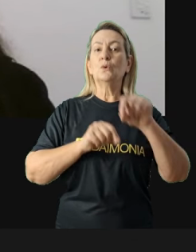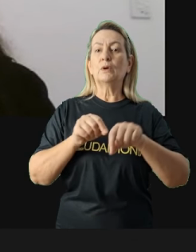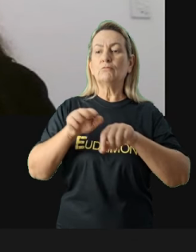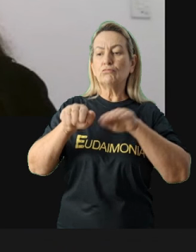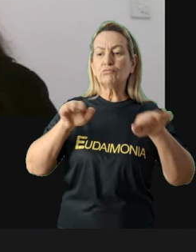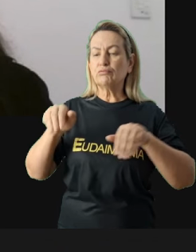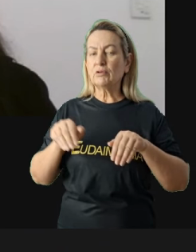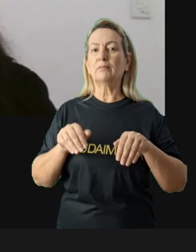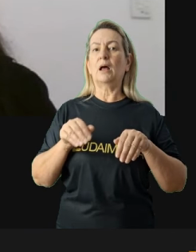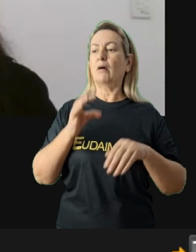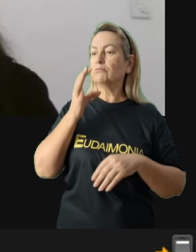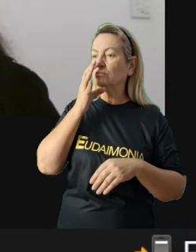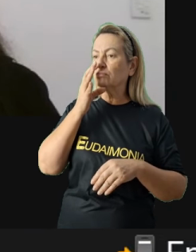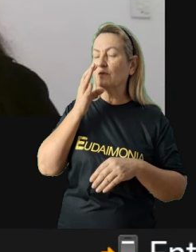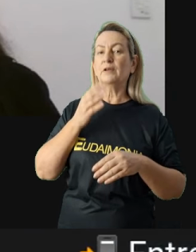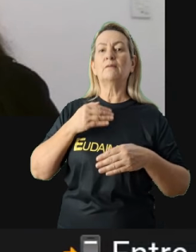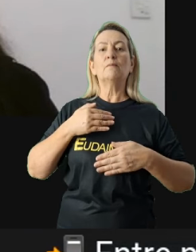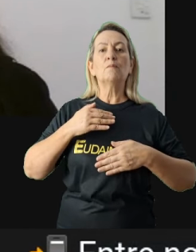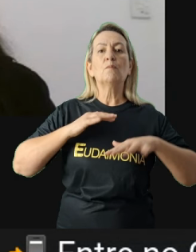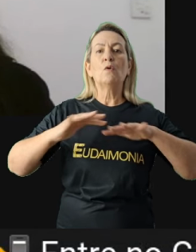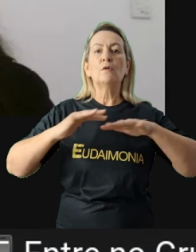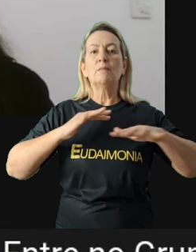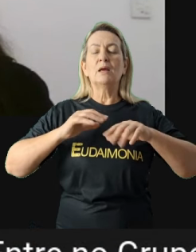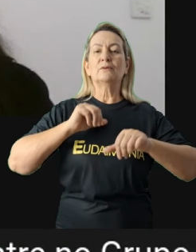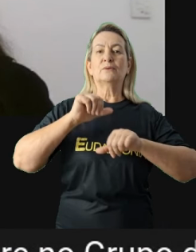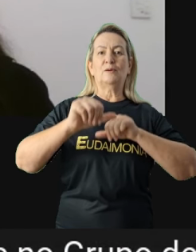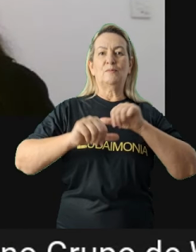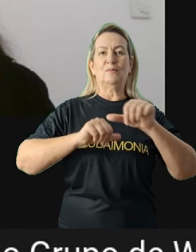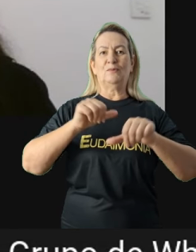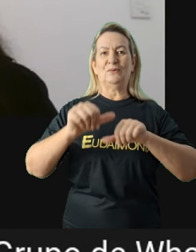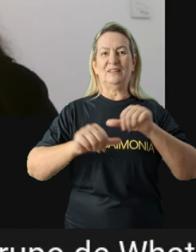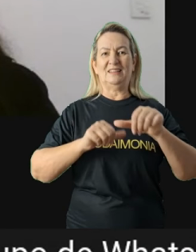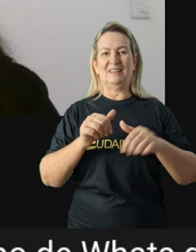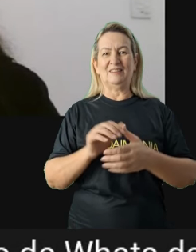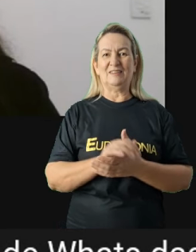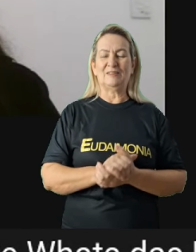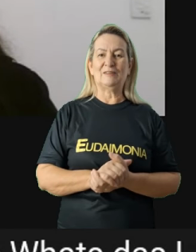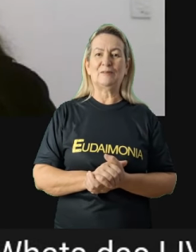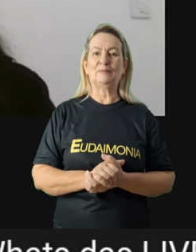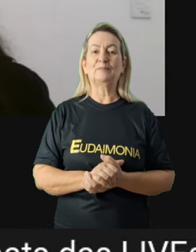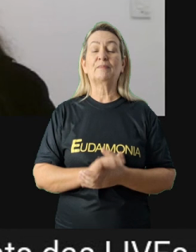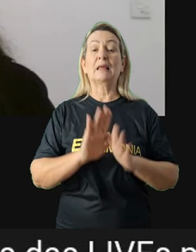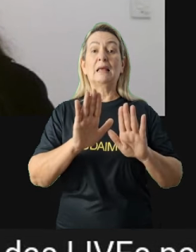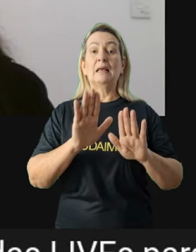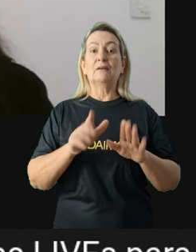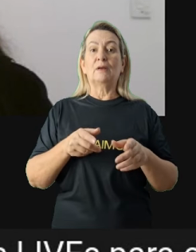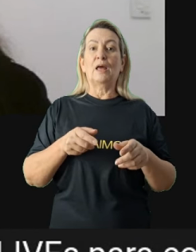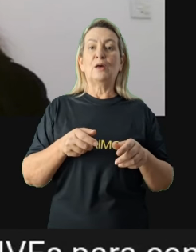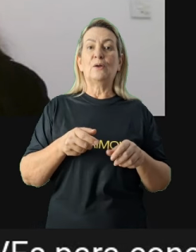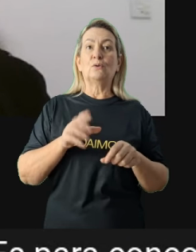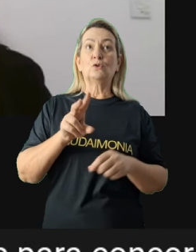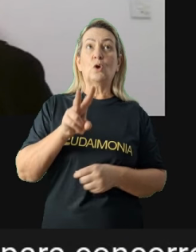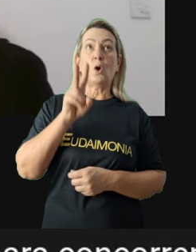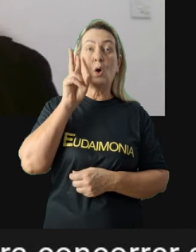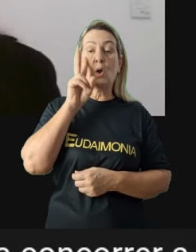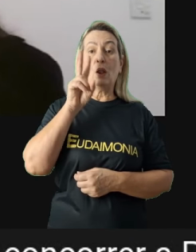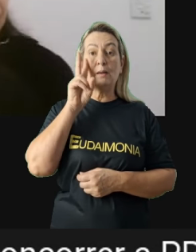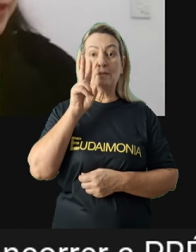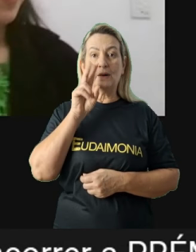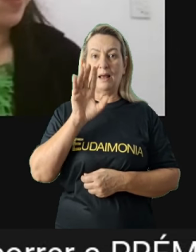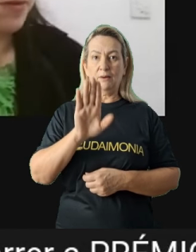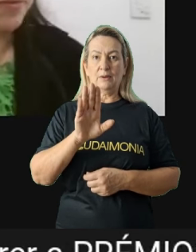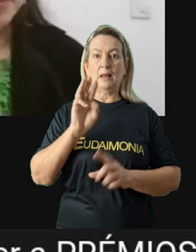de trazê-los, ouvi-los e fazer esse movimento de mudança. Isis, me permite aí, desculpem,